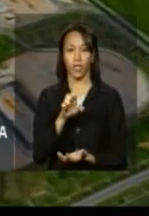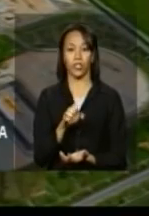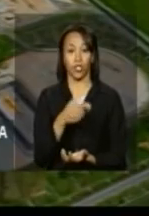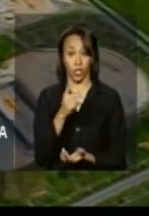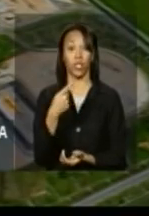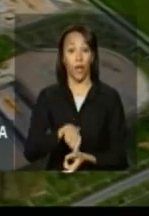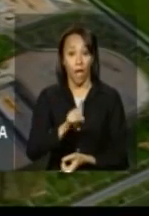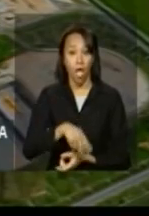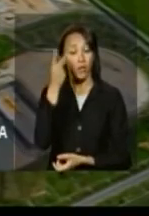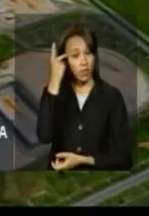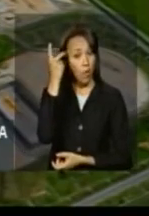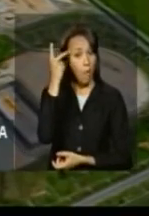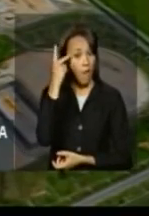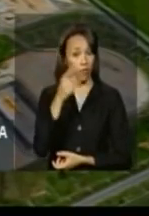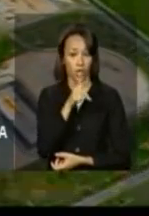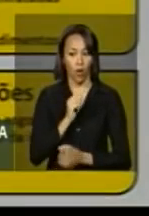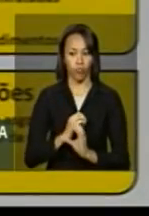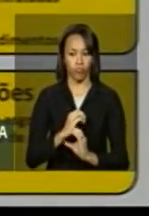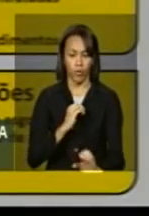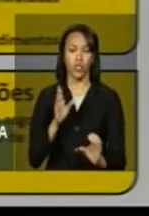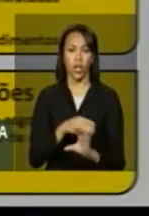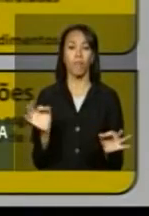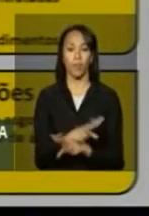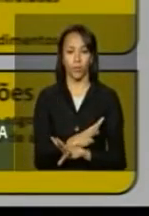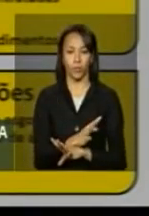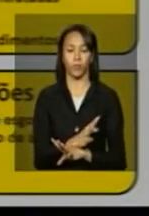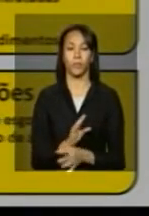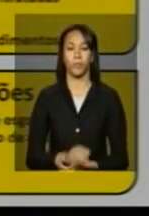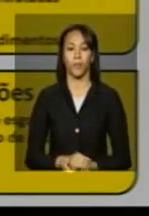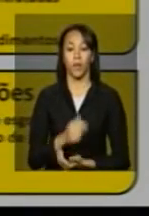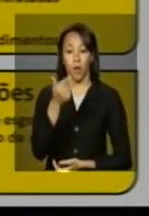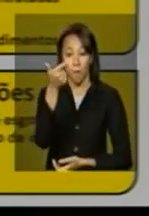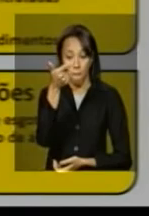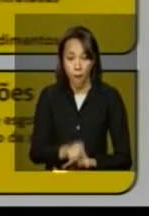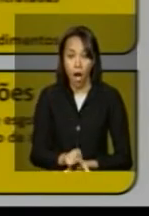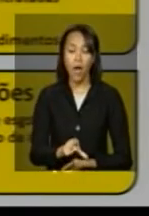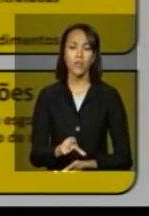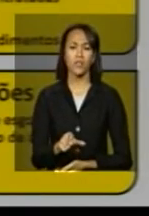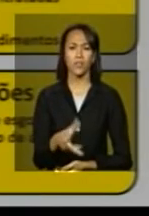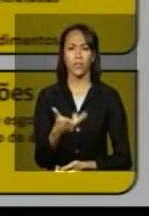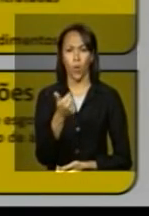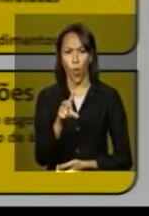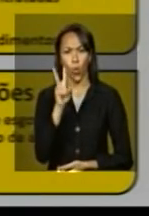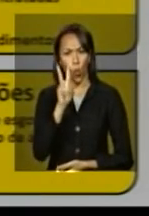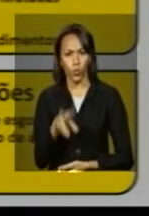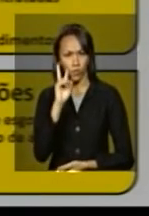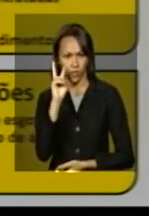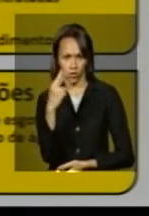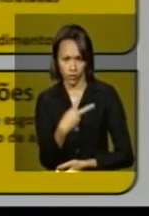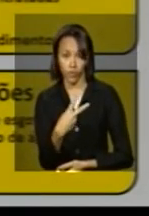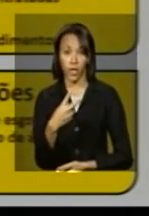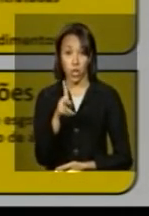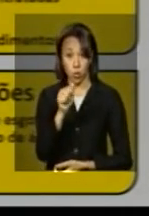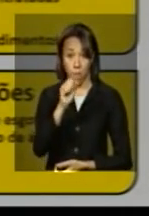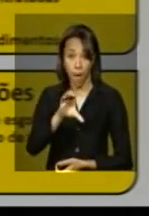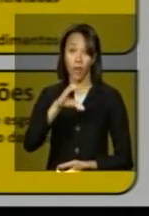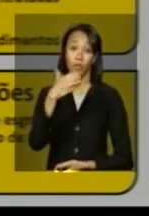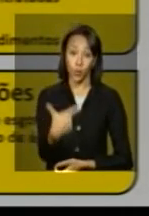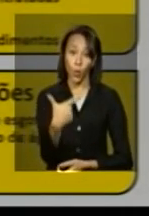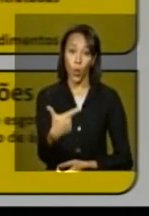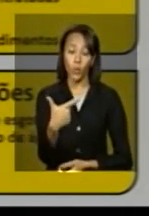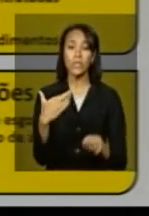São Paulo, que também foi concluída pela Petrobras. Ainda os demais eixos aí do PAC 2,